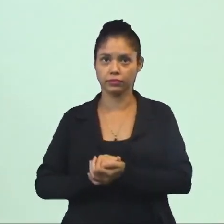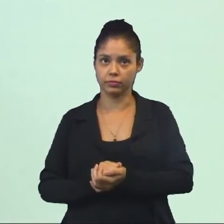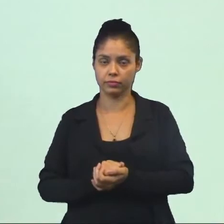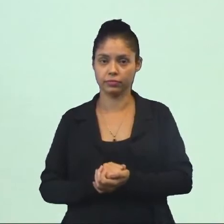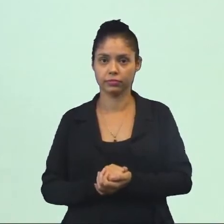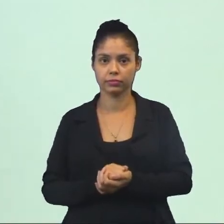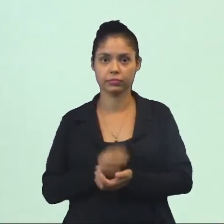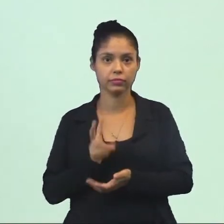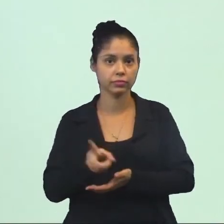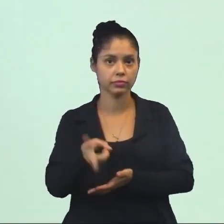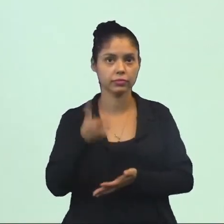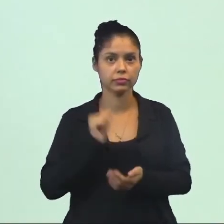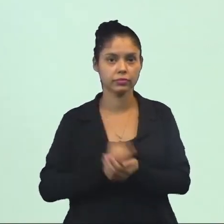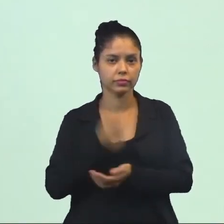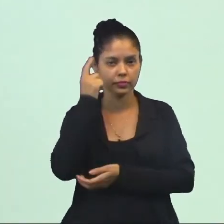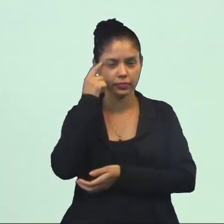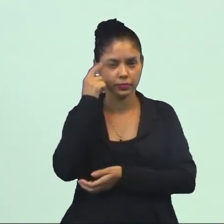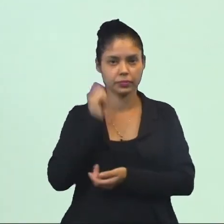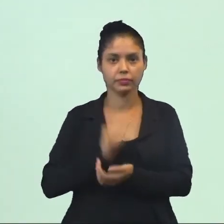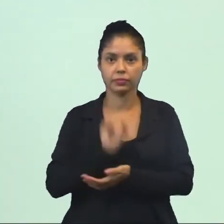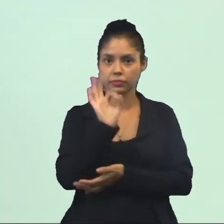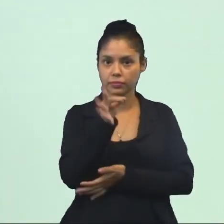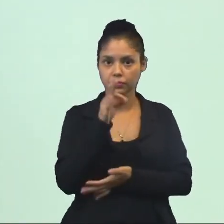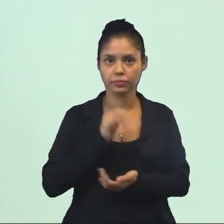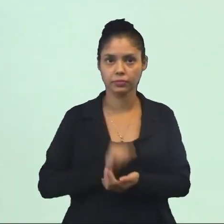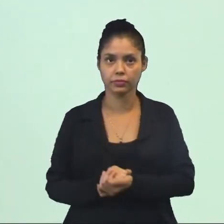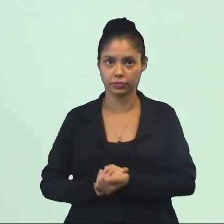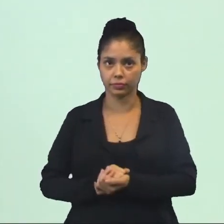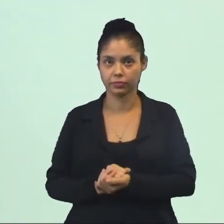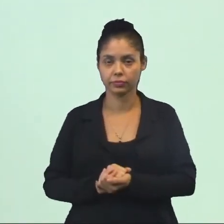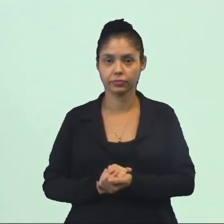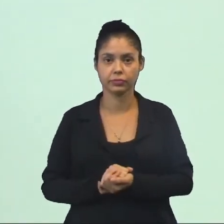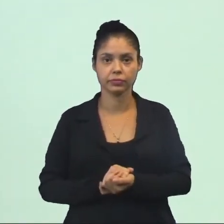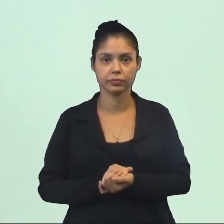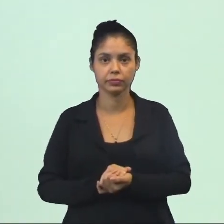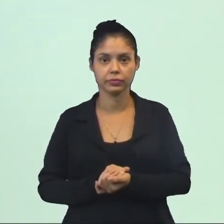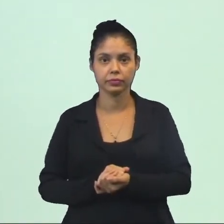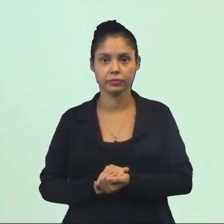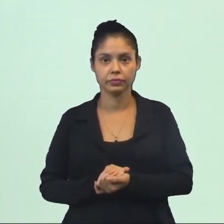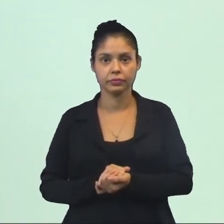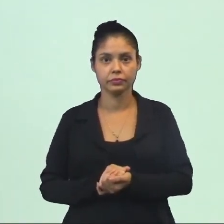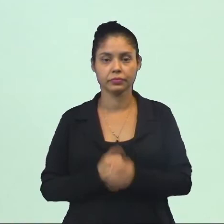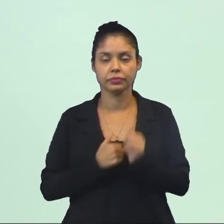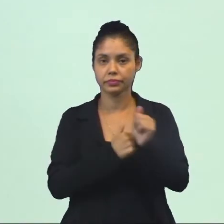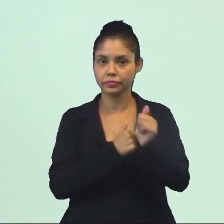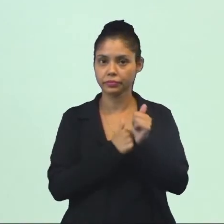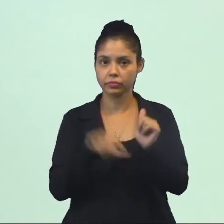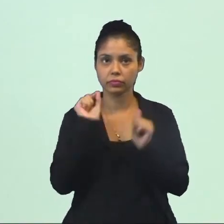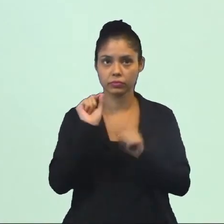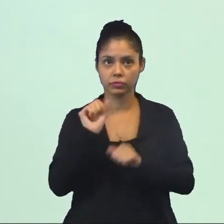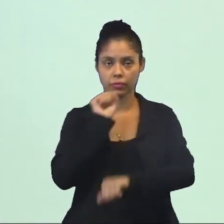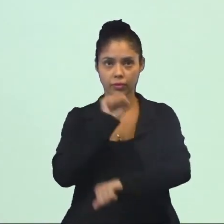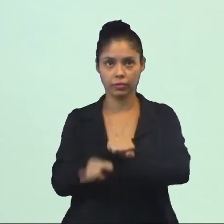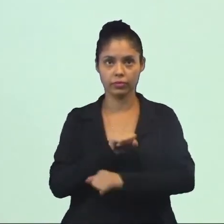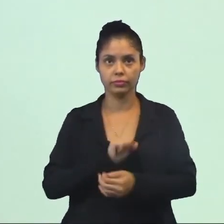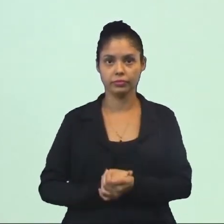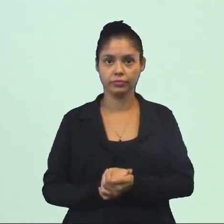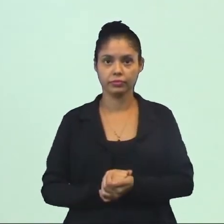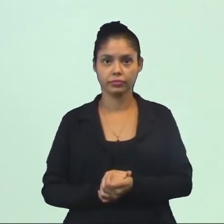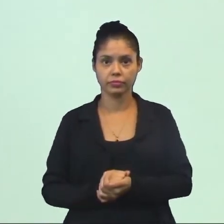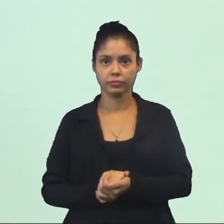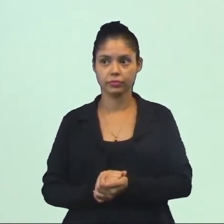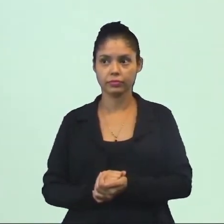continua contando mentalmente Tá certo e você acompanha no o quê que é pausa o